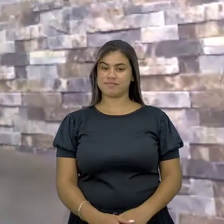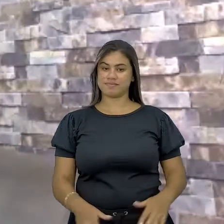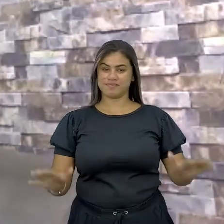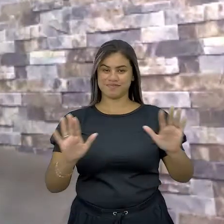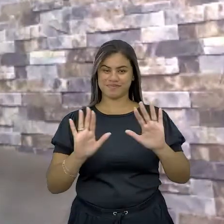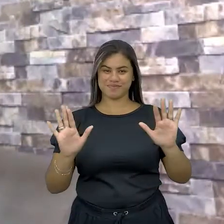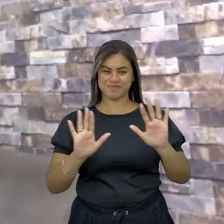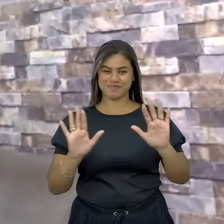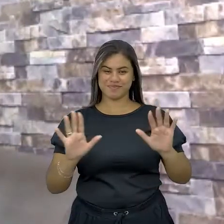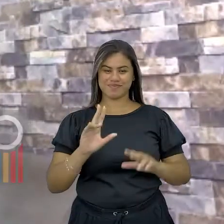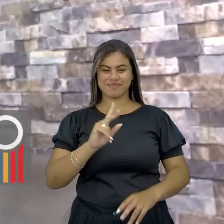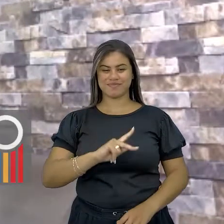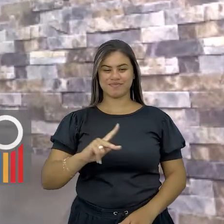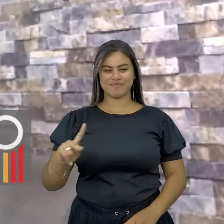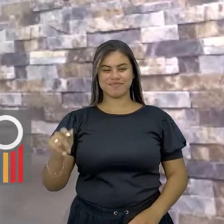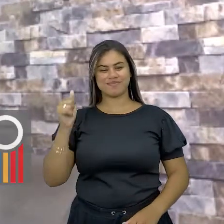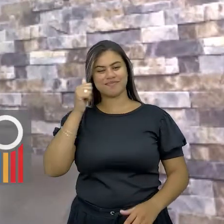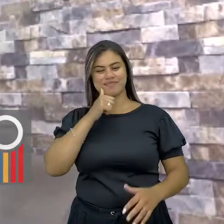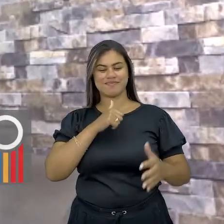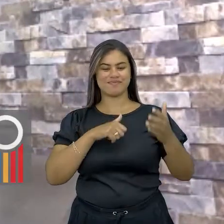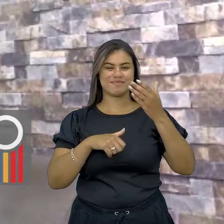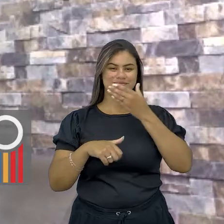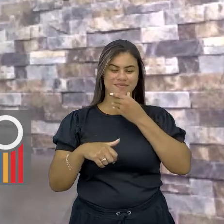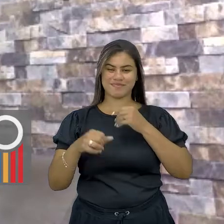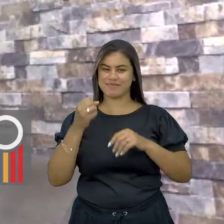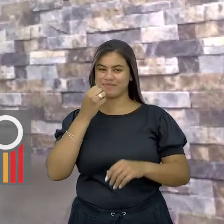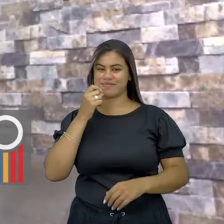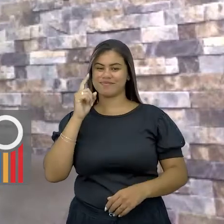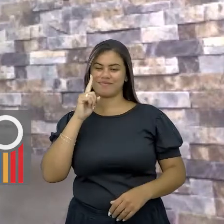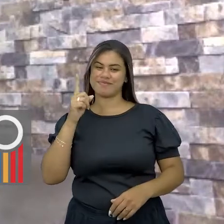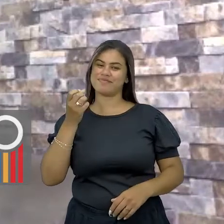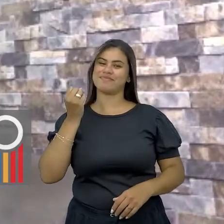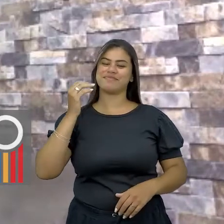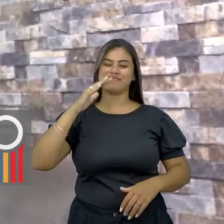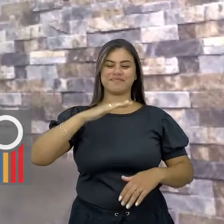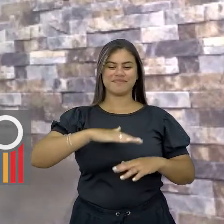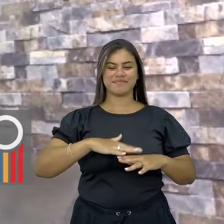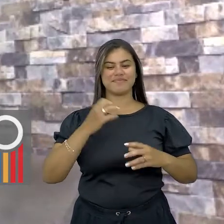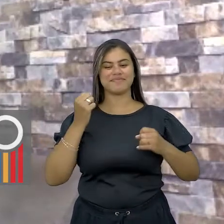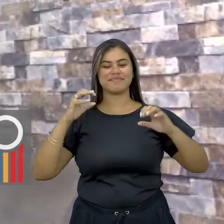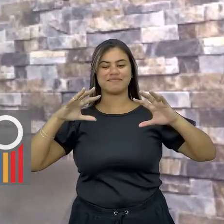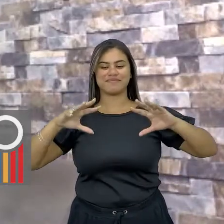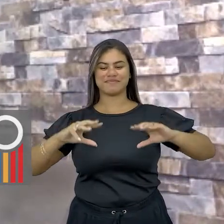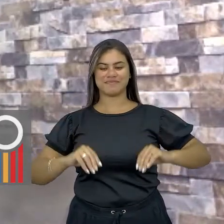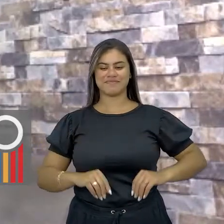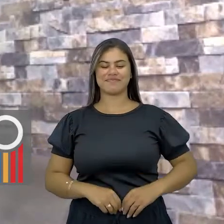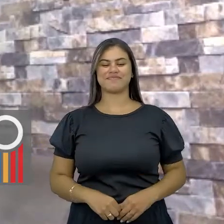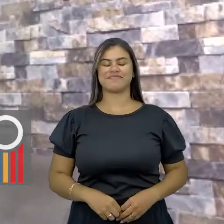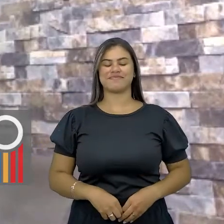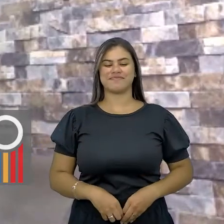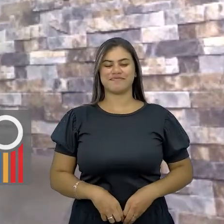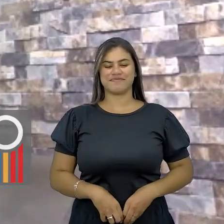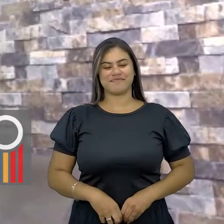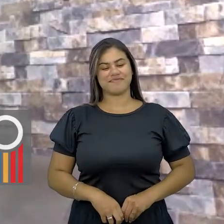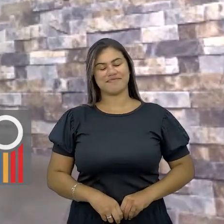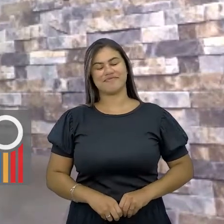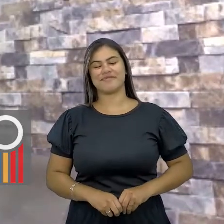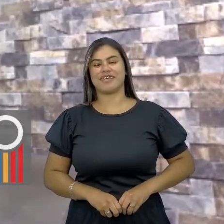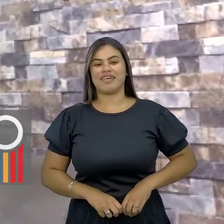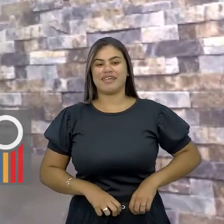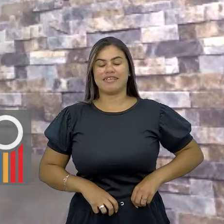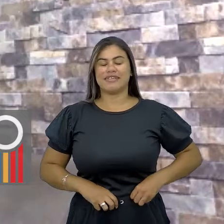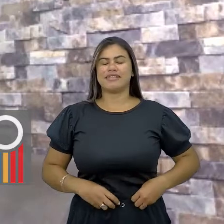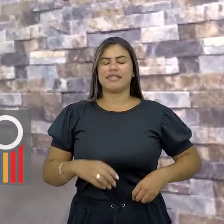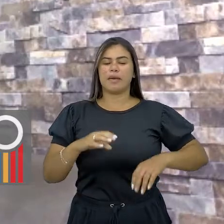Olá, professor. Olá, professora. Bom dia, boa tarde, boa noite. Dependendo, né, do horário que